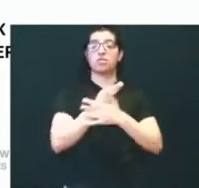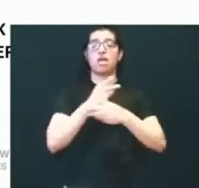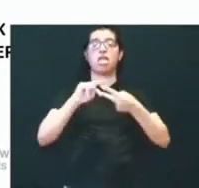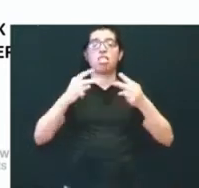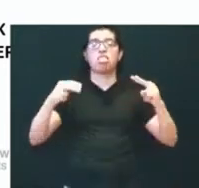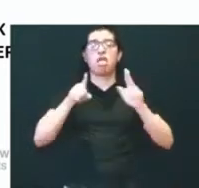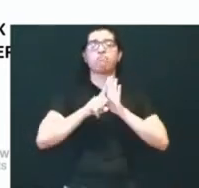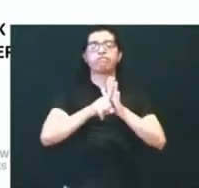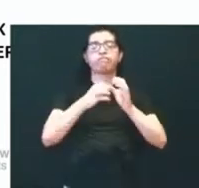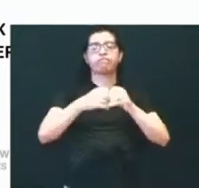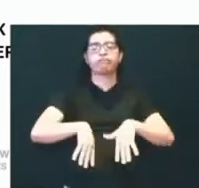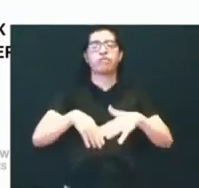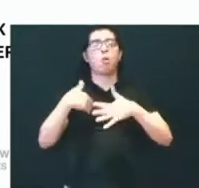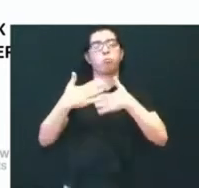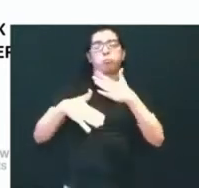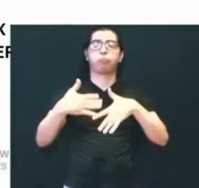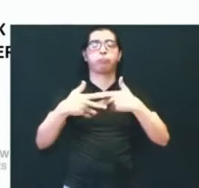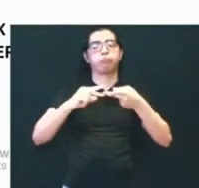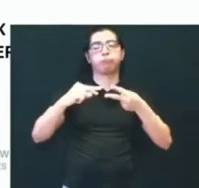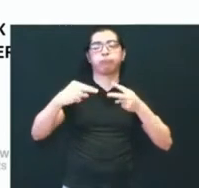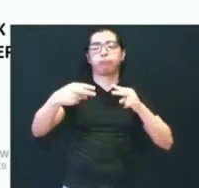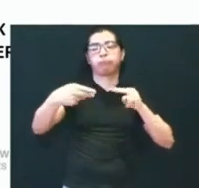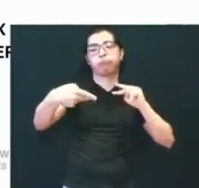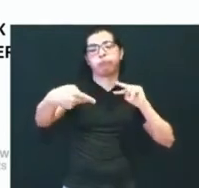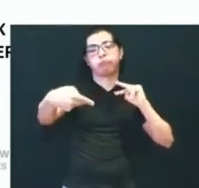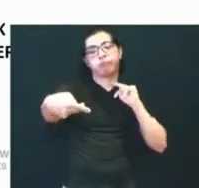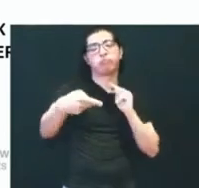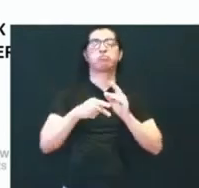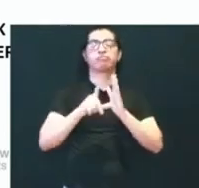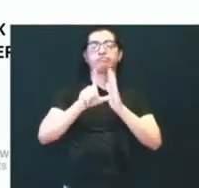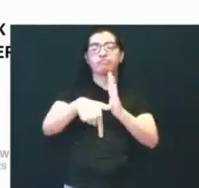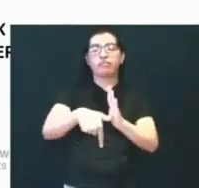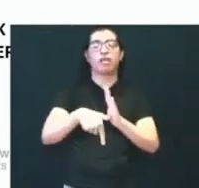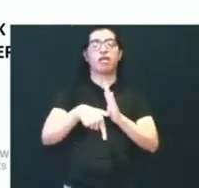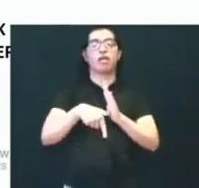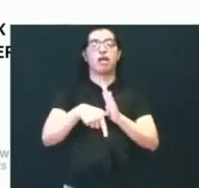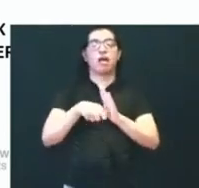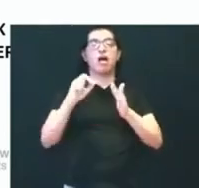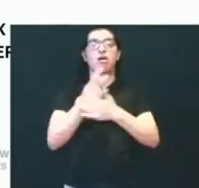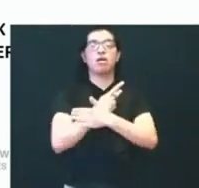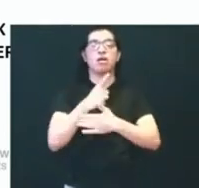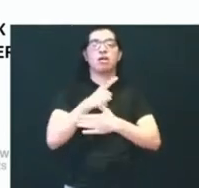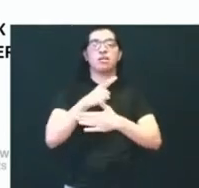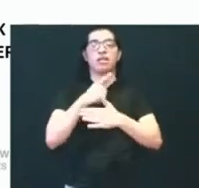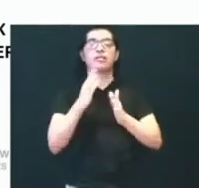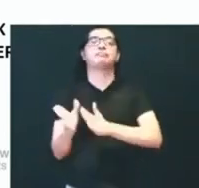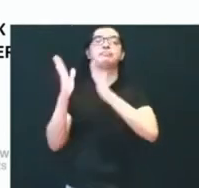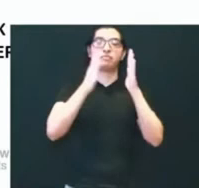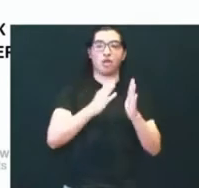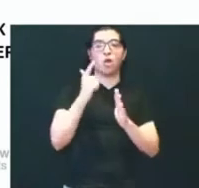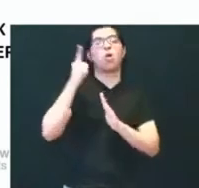já numa fase tardia do desenvolvimento dessa célula linfóide, a gente vai ter um quarto tipo